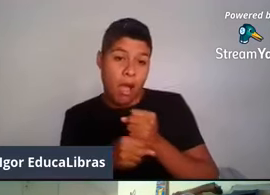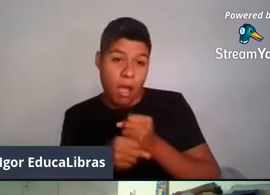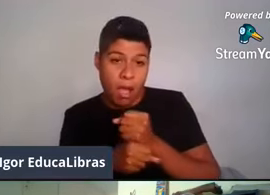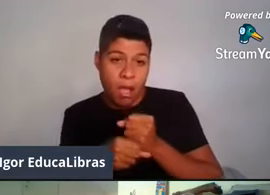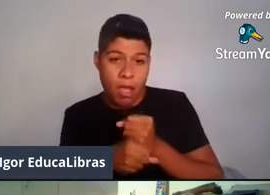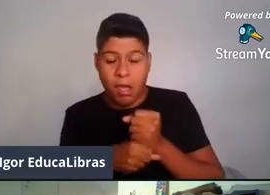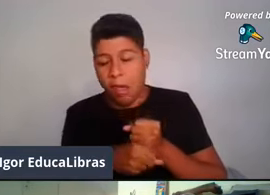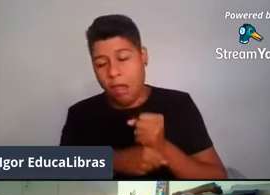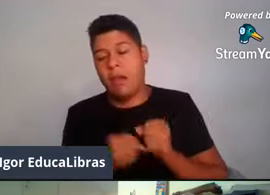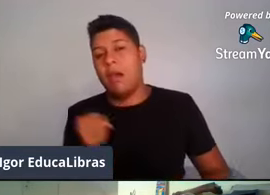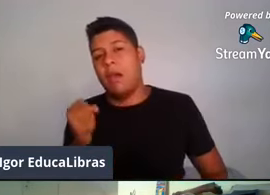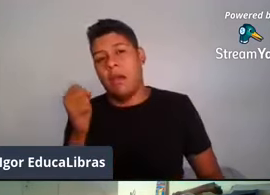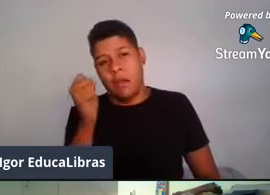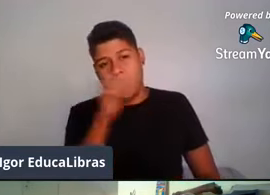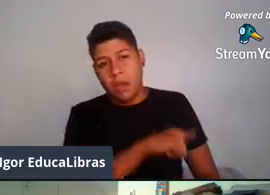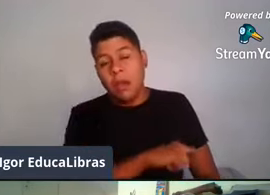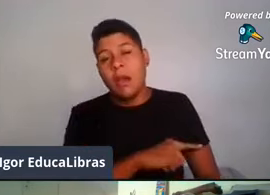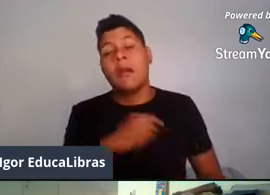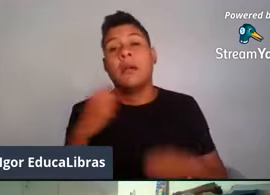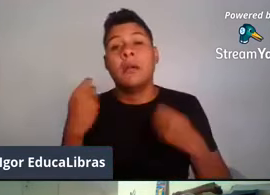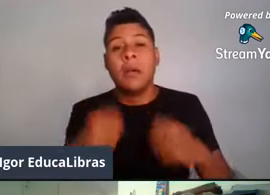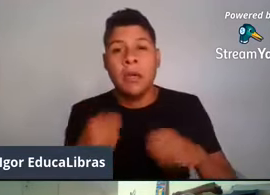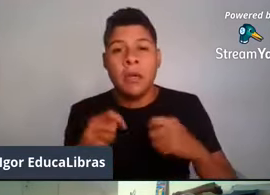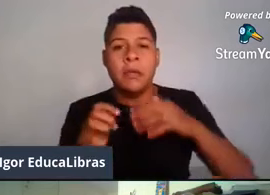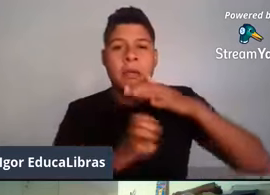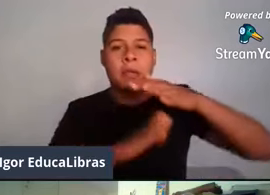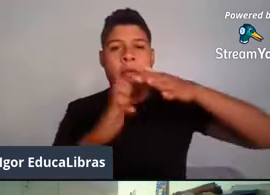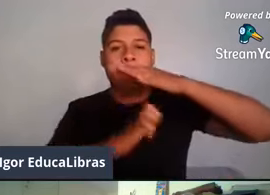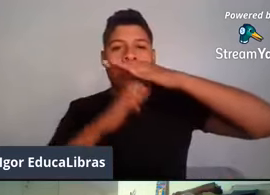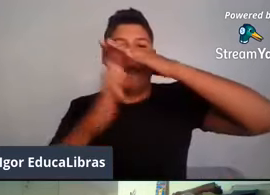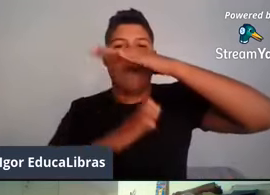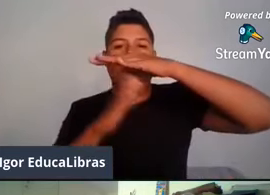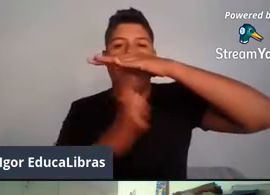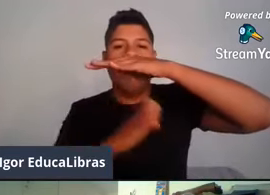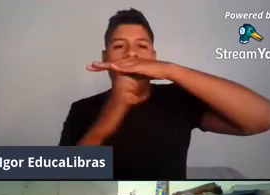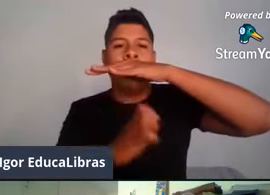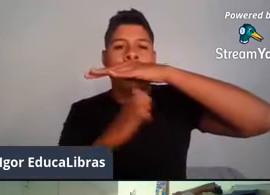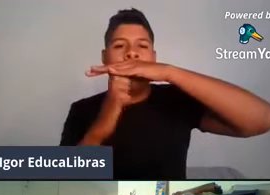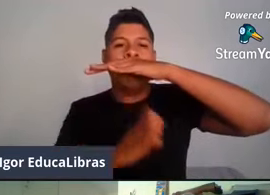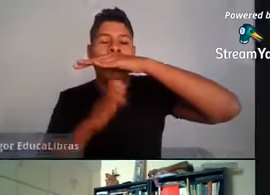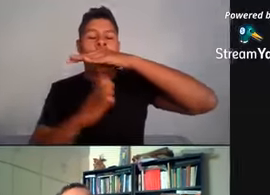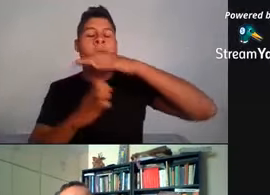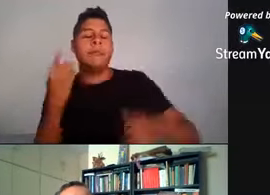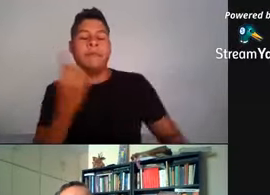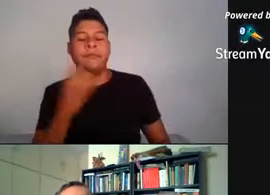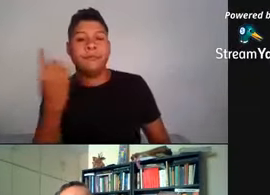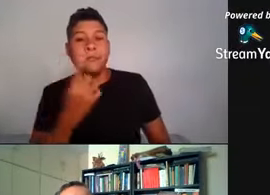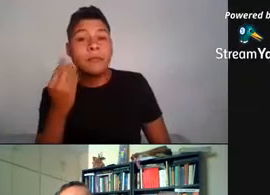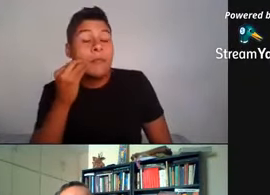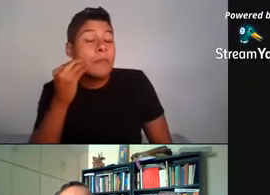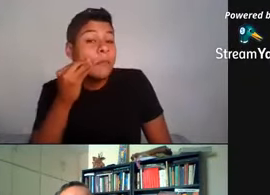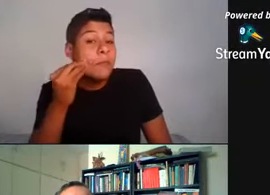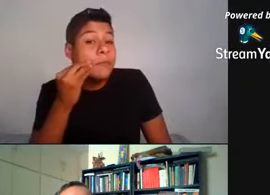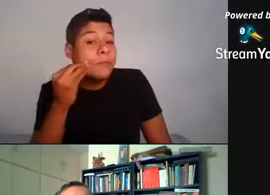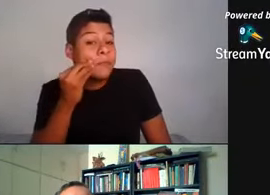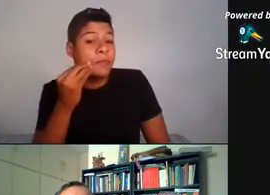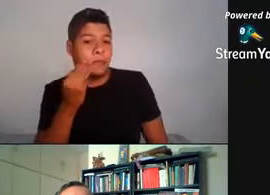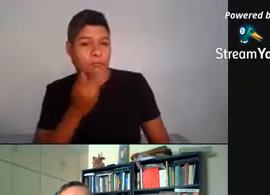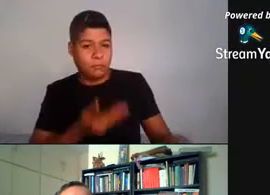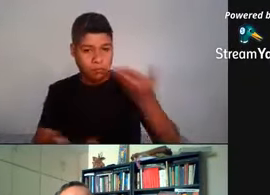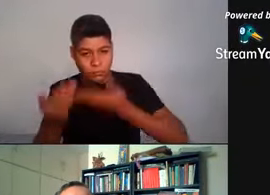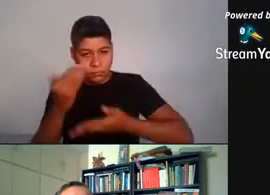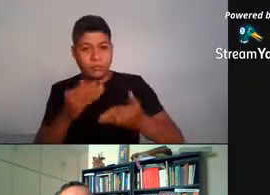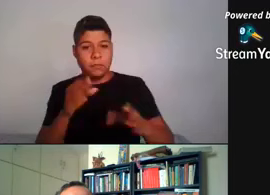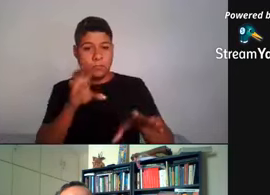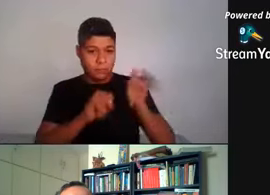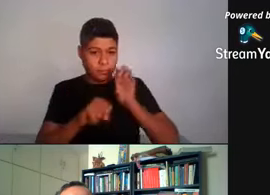porque a gente precisa das empresas e a gente tá tentando aí caminhos para fazer isso,